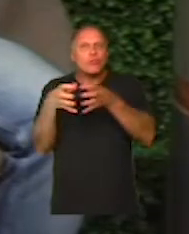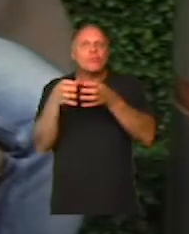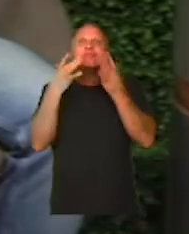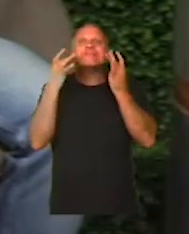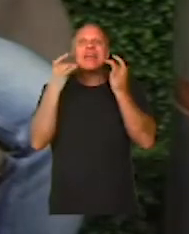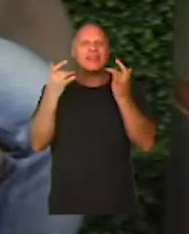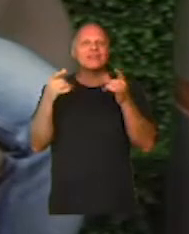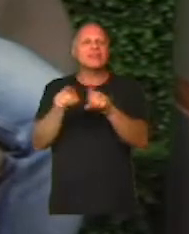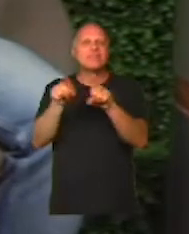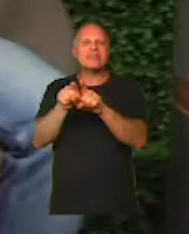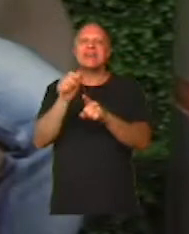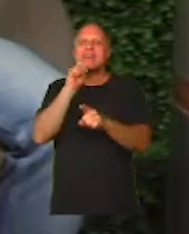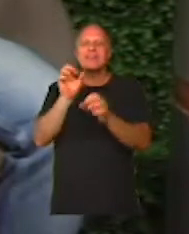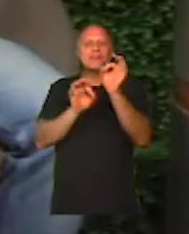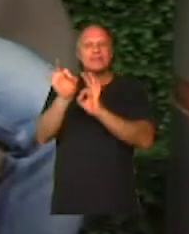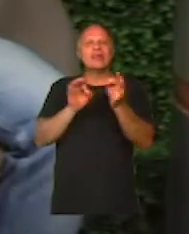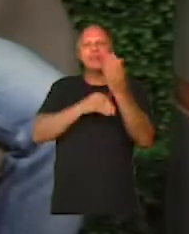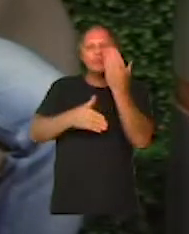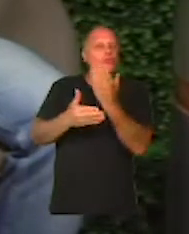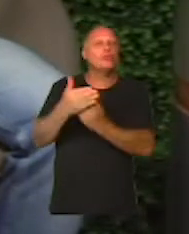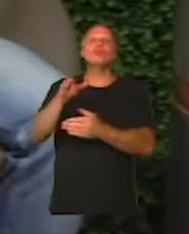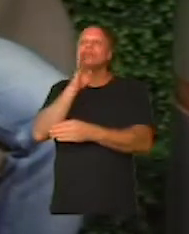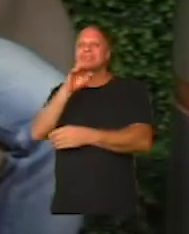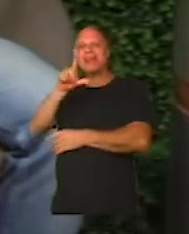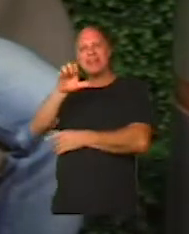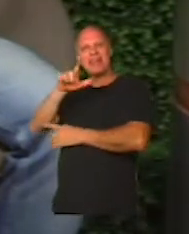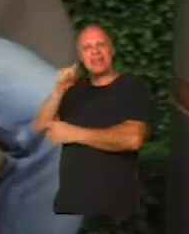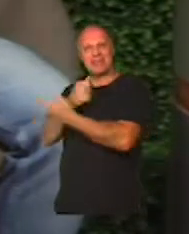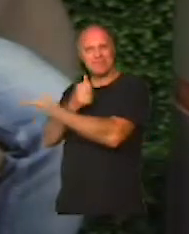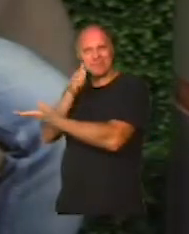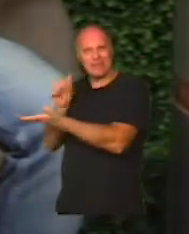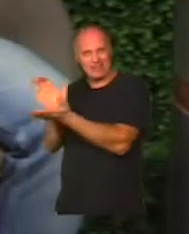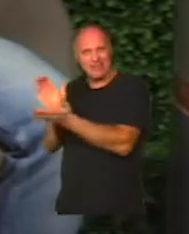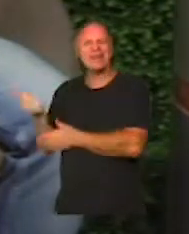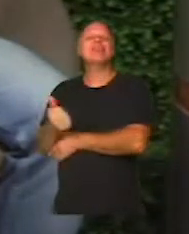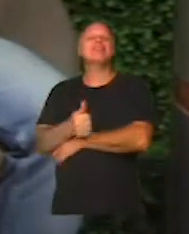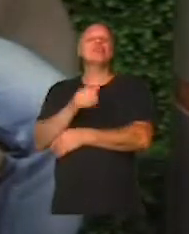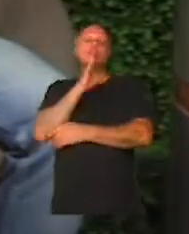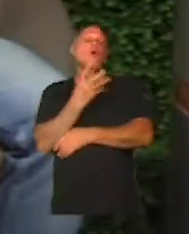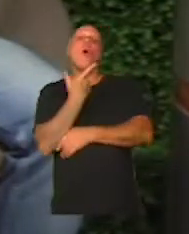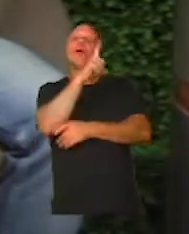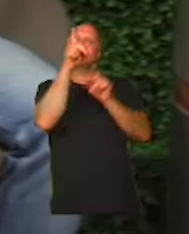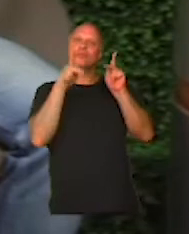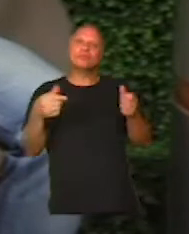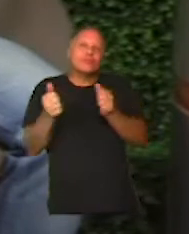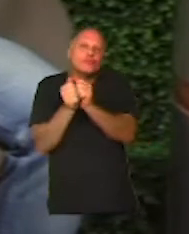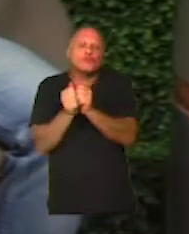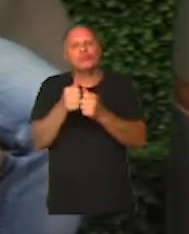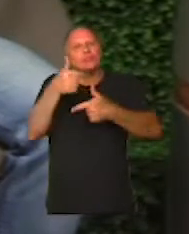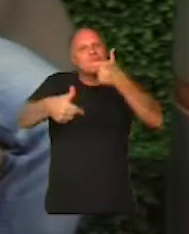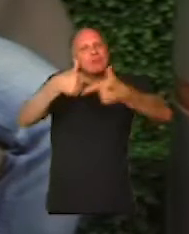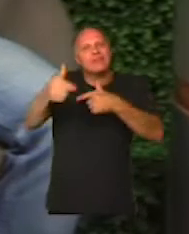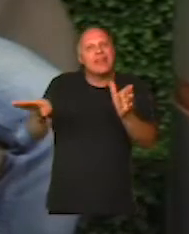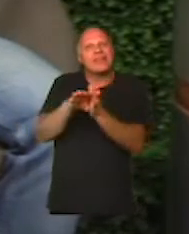onde montei a Entretexto, onde conheci a Leila, conheci muita gente que está comigo até hoje, né? E